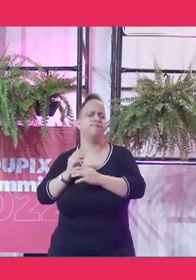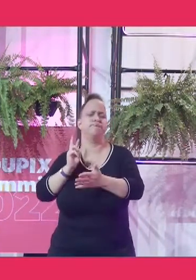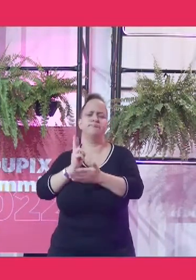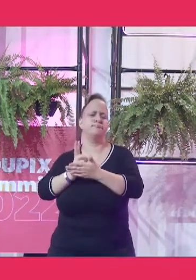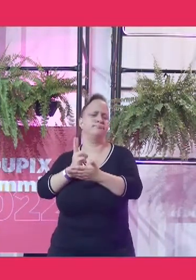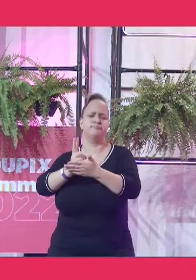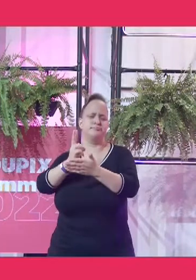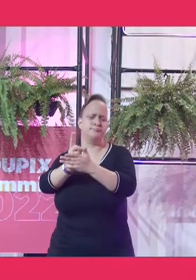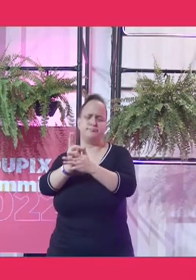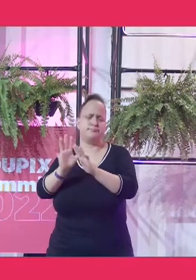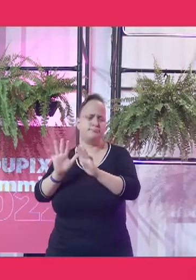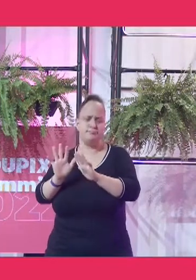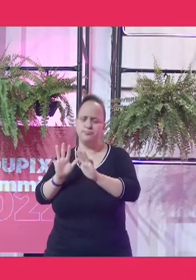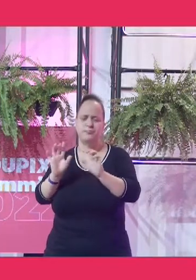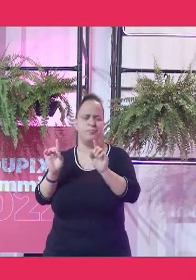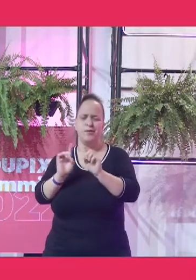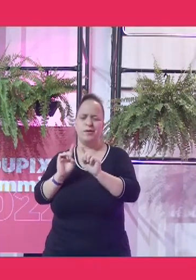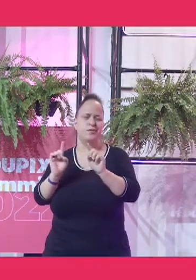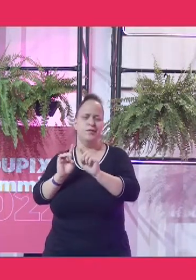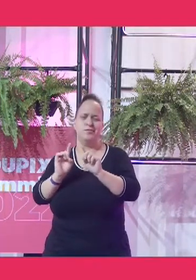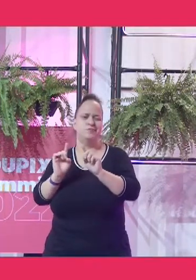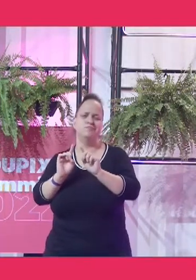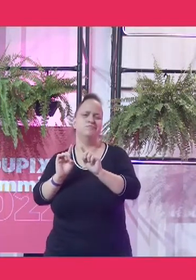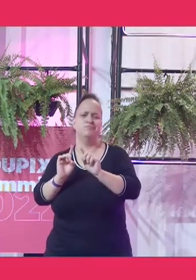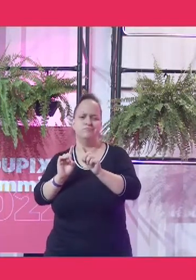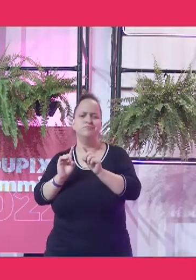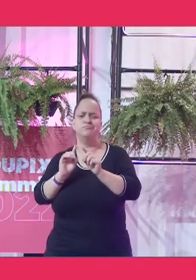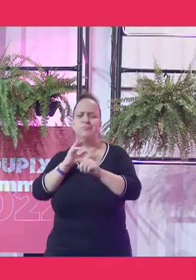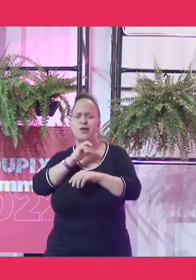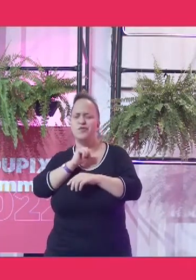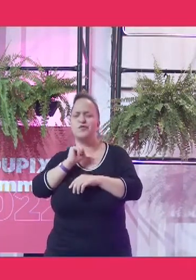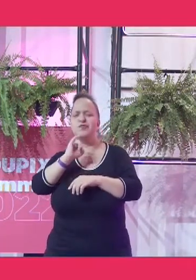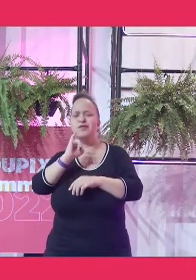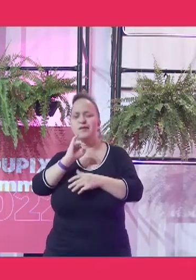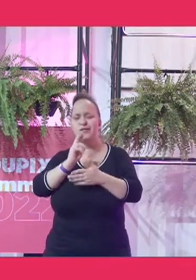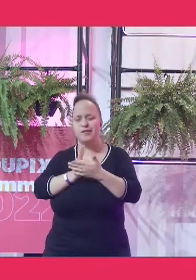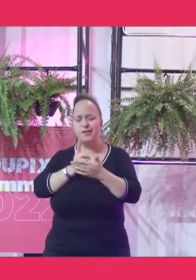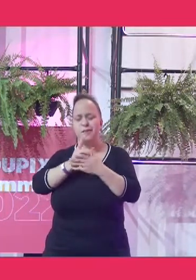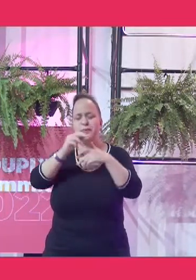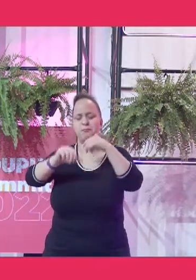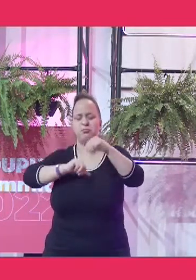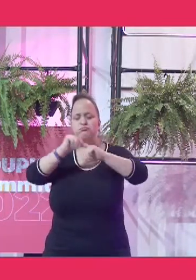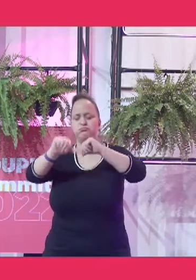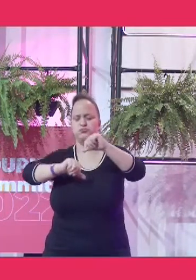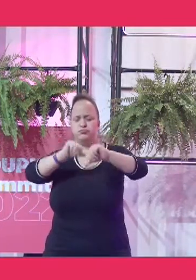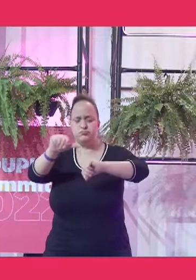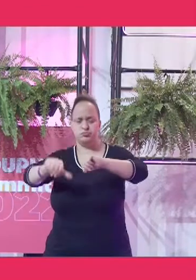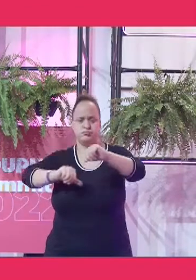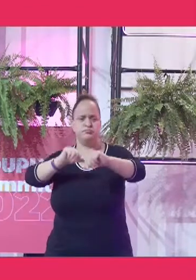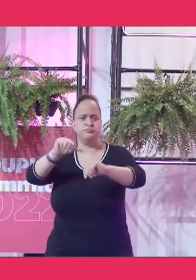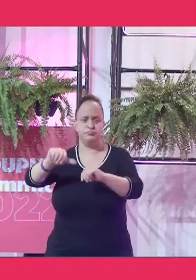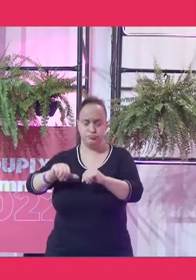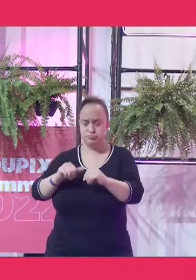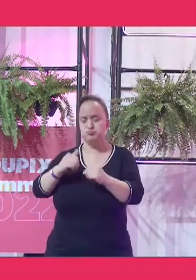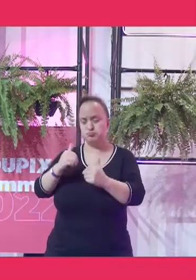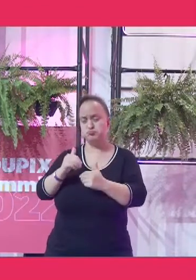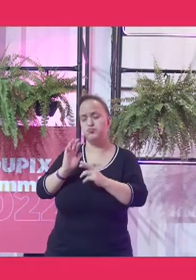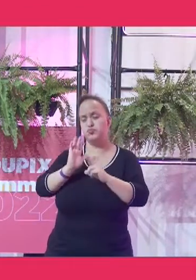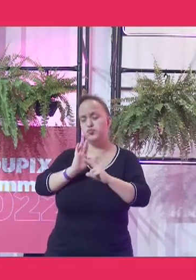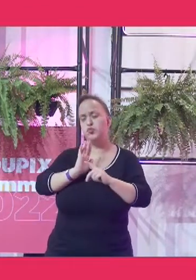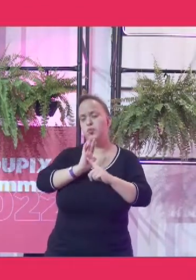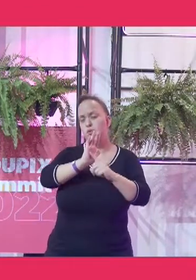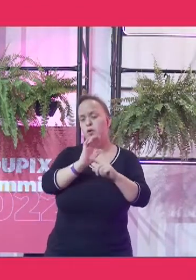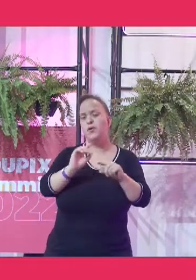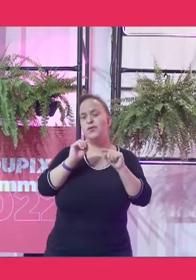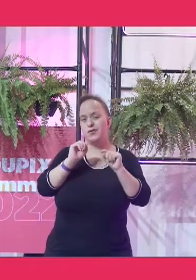esse tempo, desse jeito por muito tempo. Eu acho que ele vai estar sempre se atualizando. Um cenário disso e reflexo disso é o que a